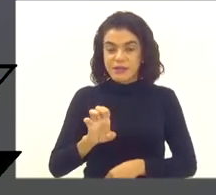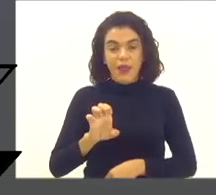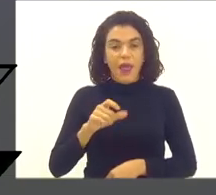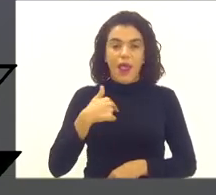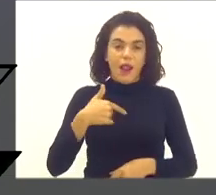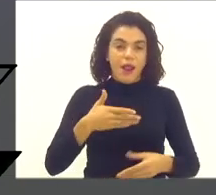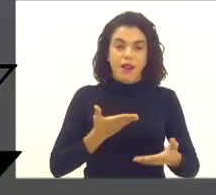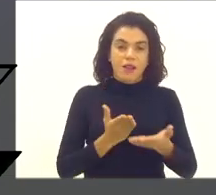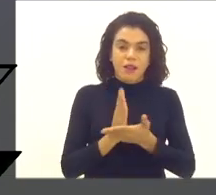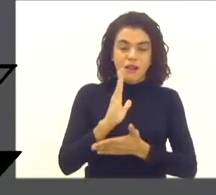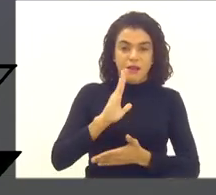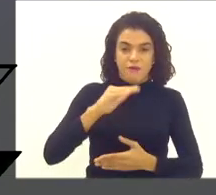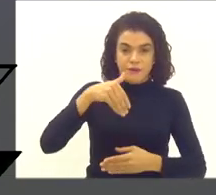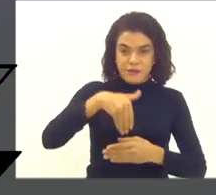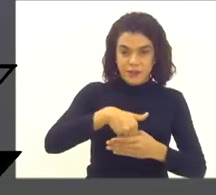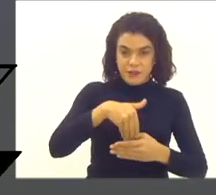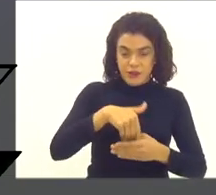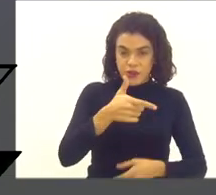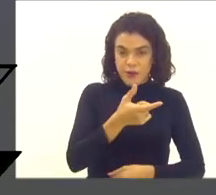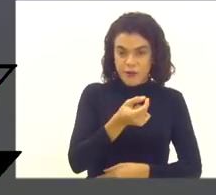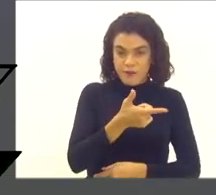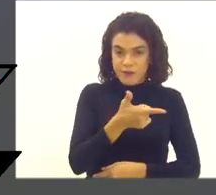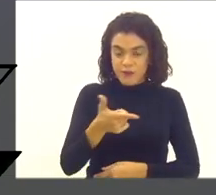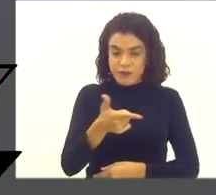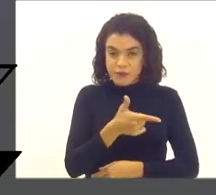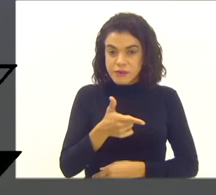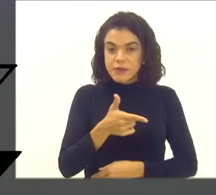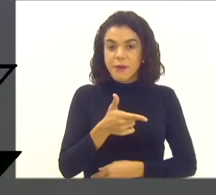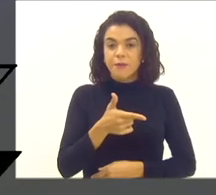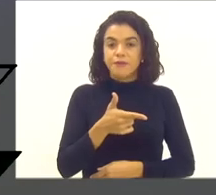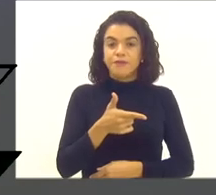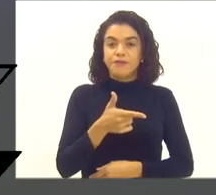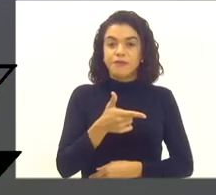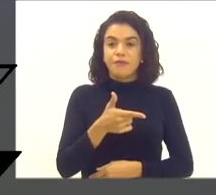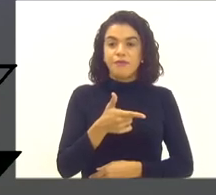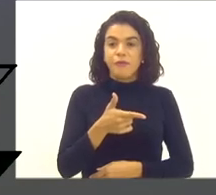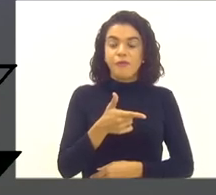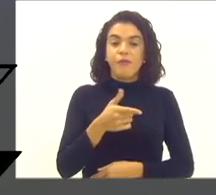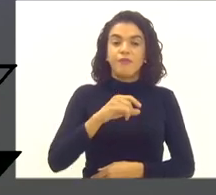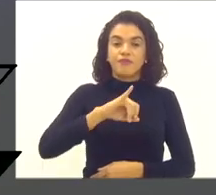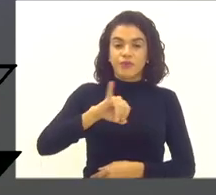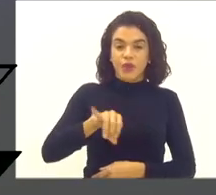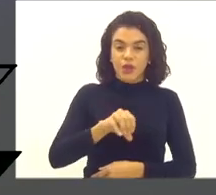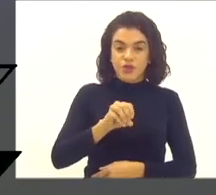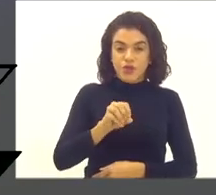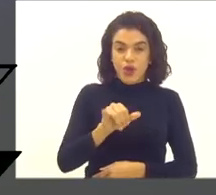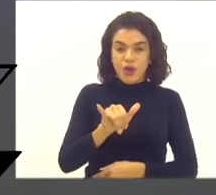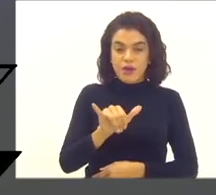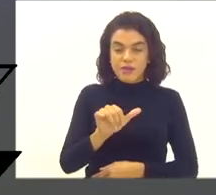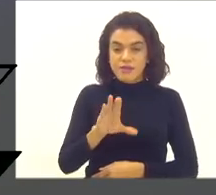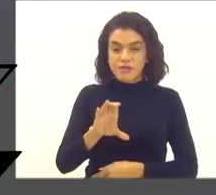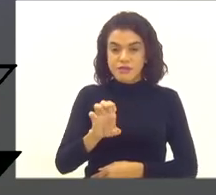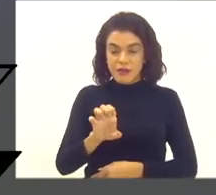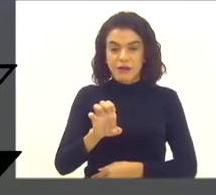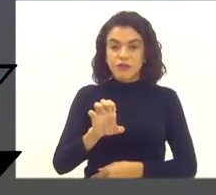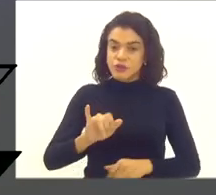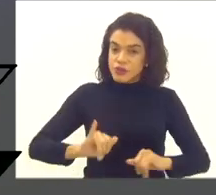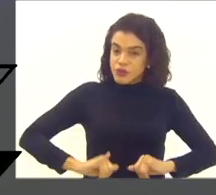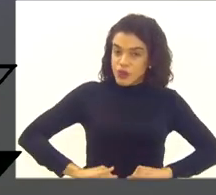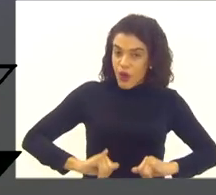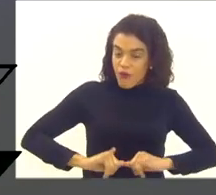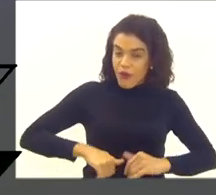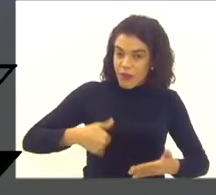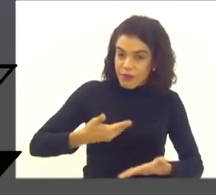Eleita né em 2022 mas a Joyce sofreu e ainda sofre